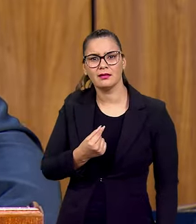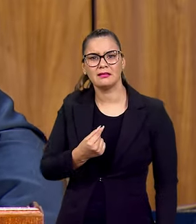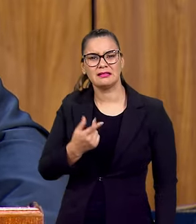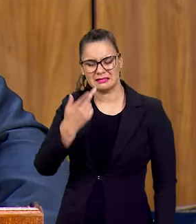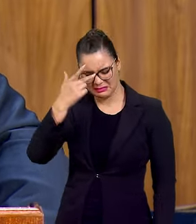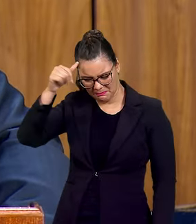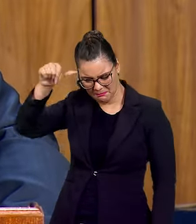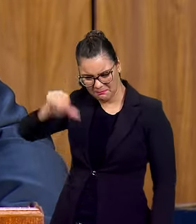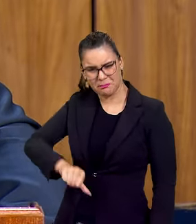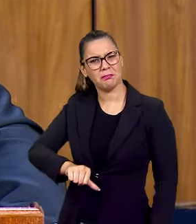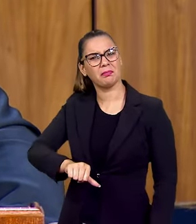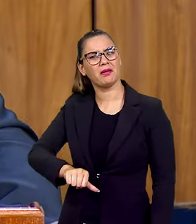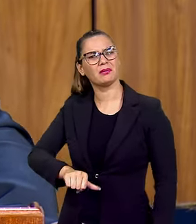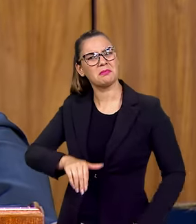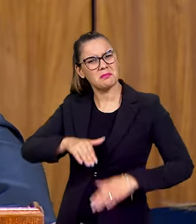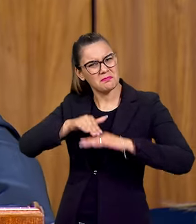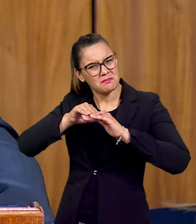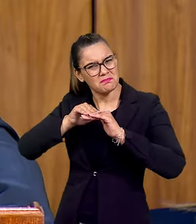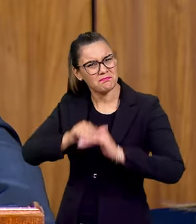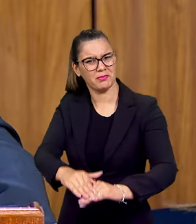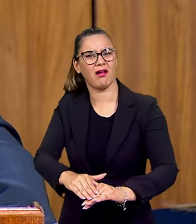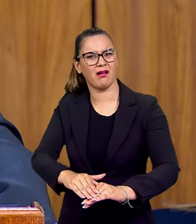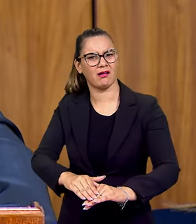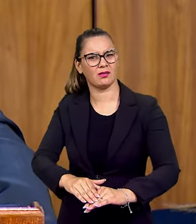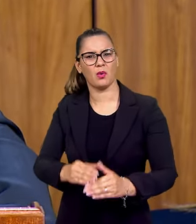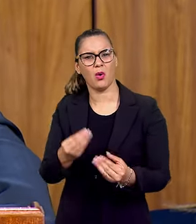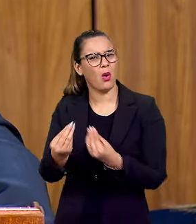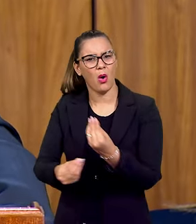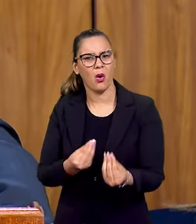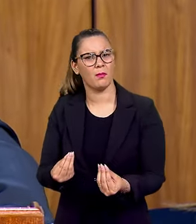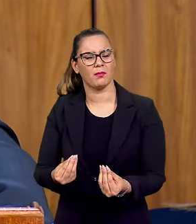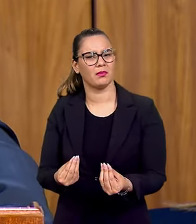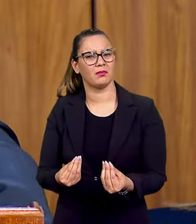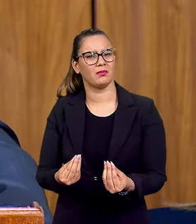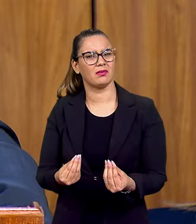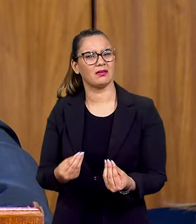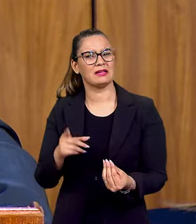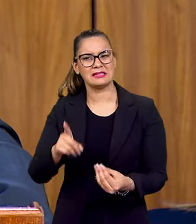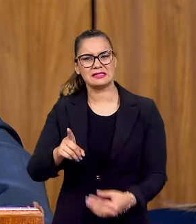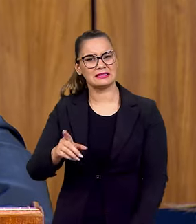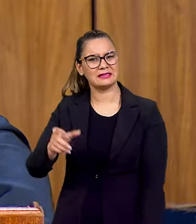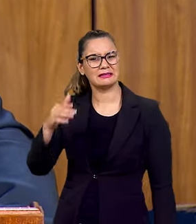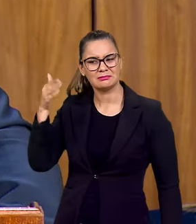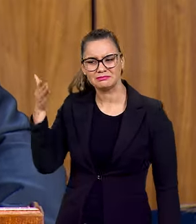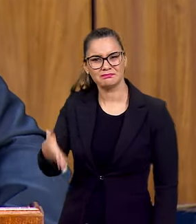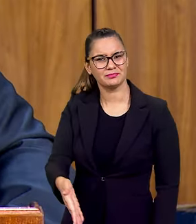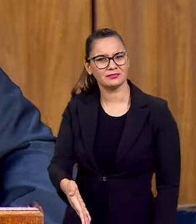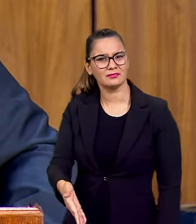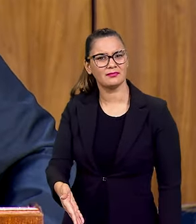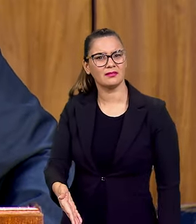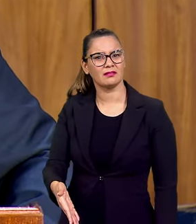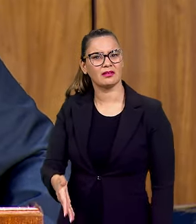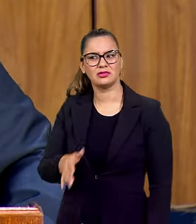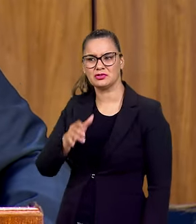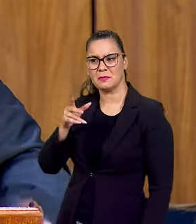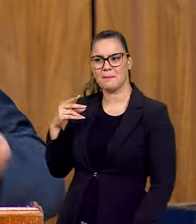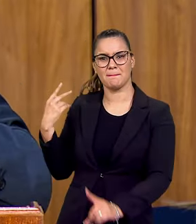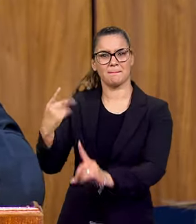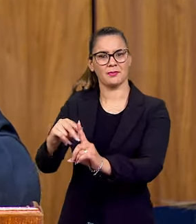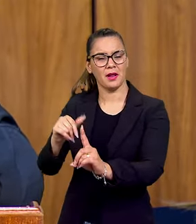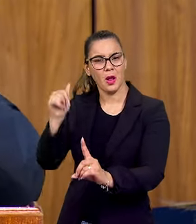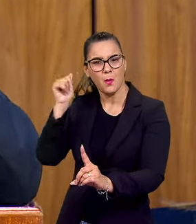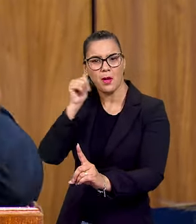masculino ser tão baixo, ser tão rasteiro, ser tão canalha